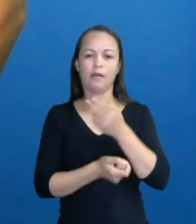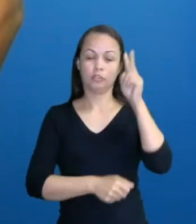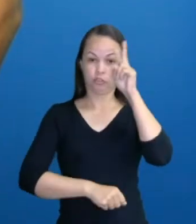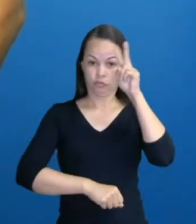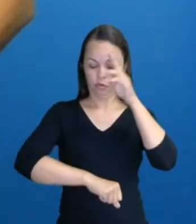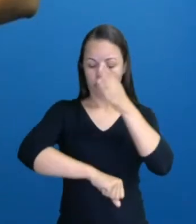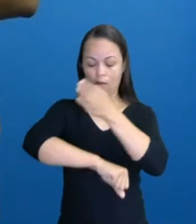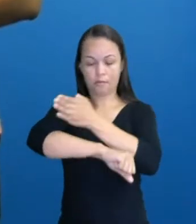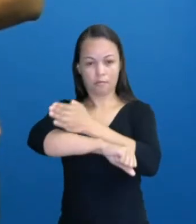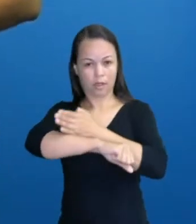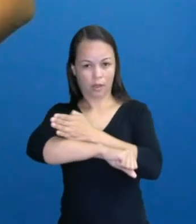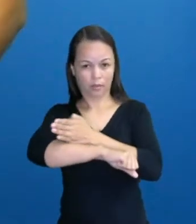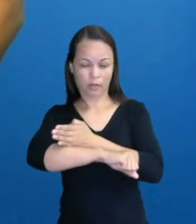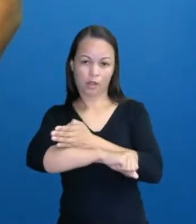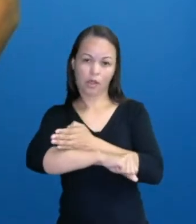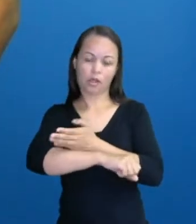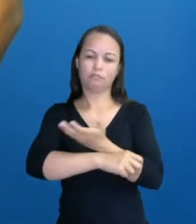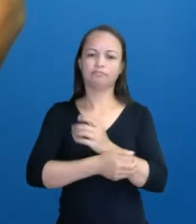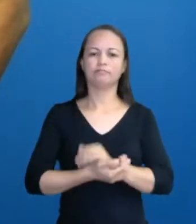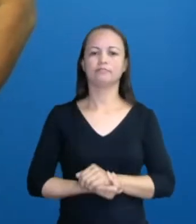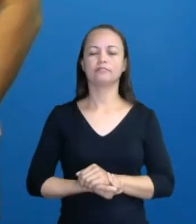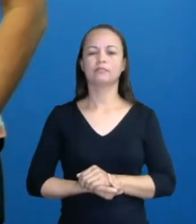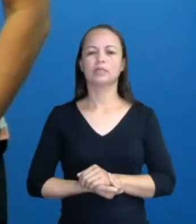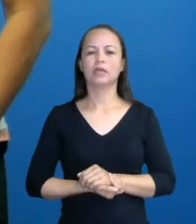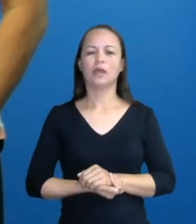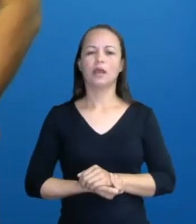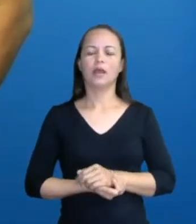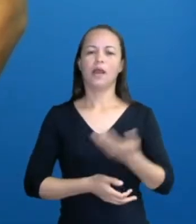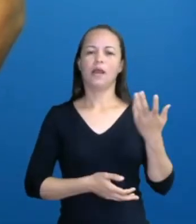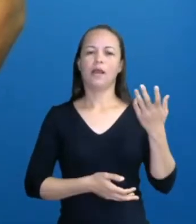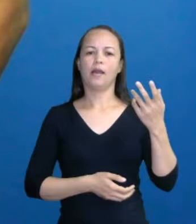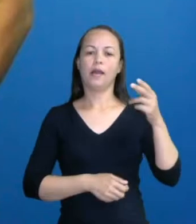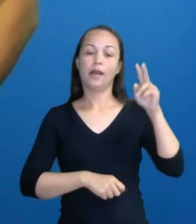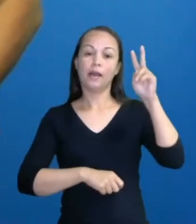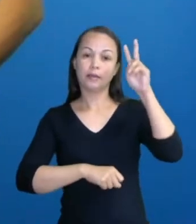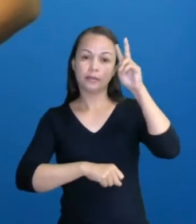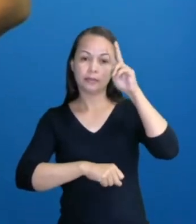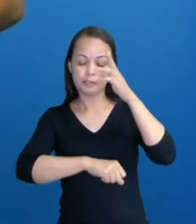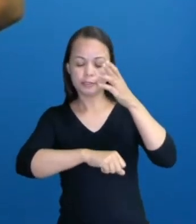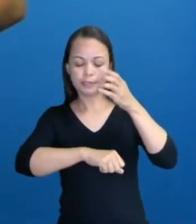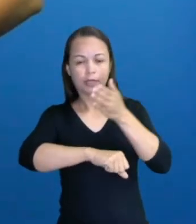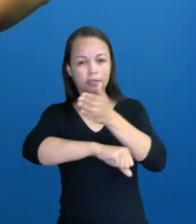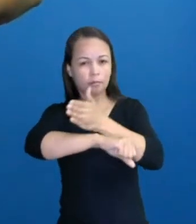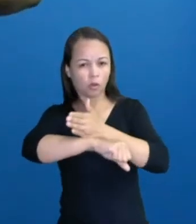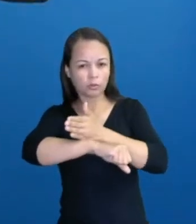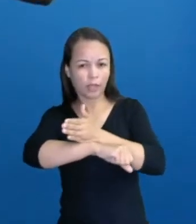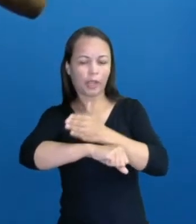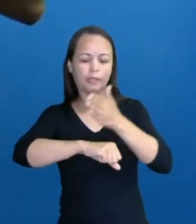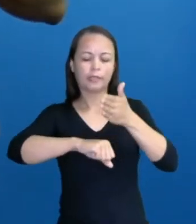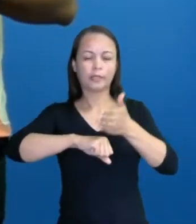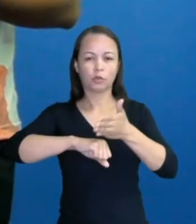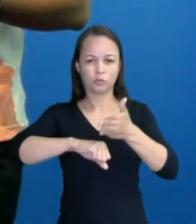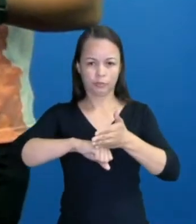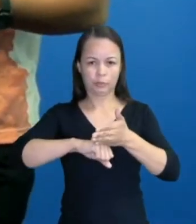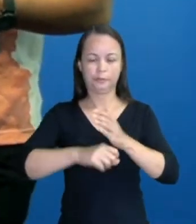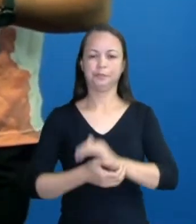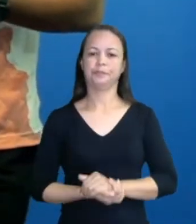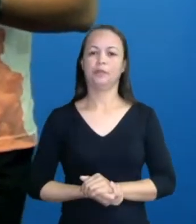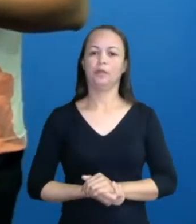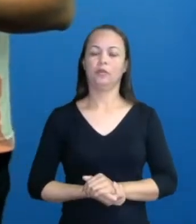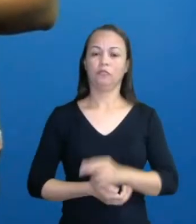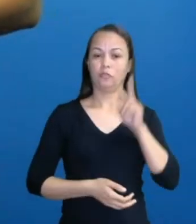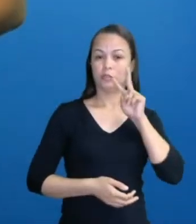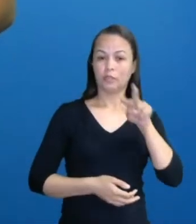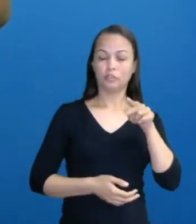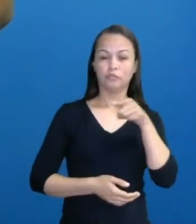média, ou Idade Média, a Idade Moderna e a Idade Contemporânea. O que vocês viram até agora, ela